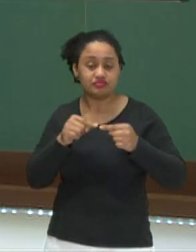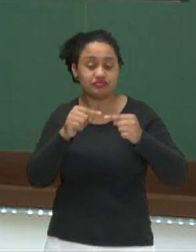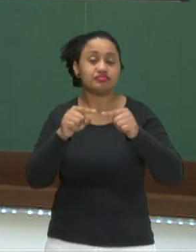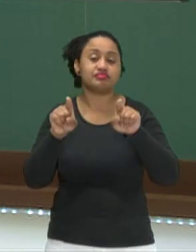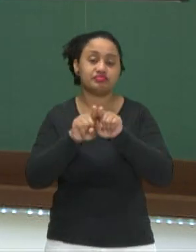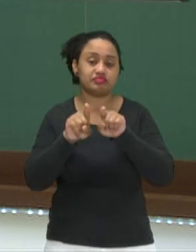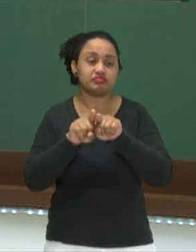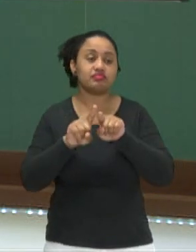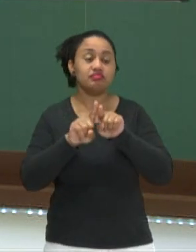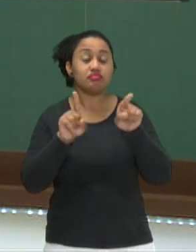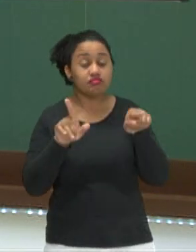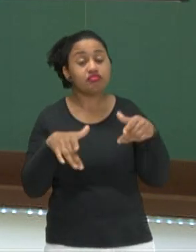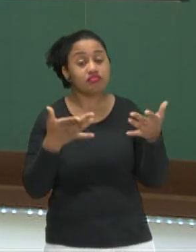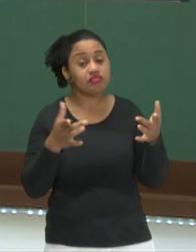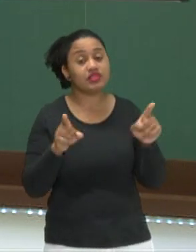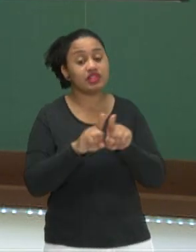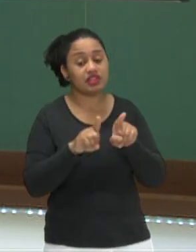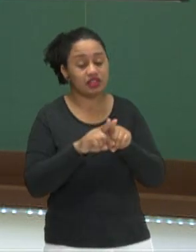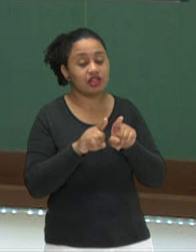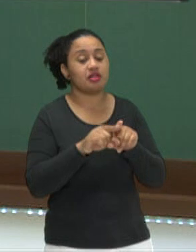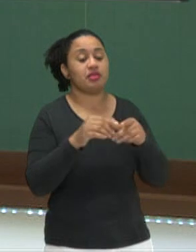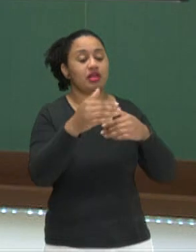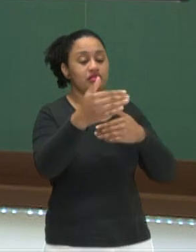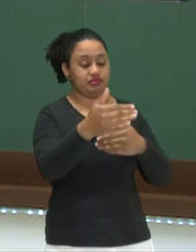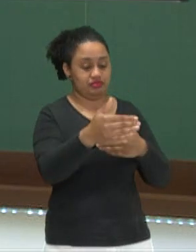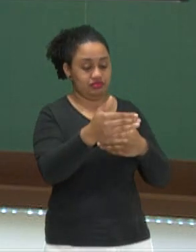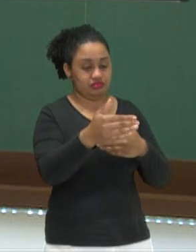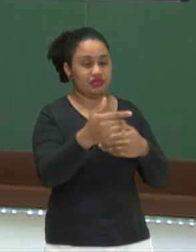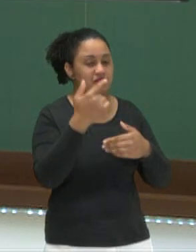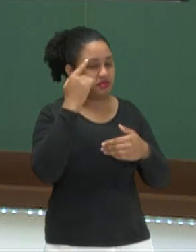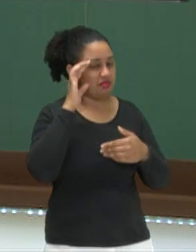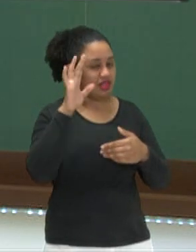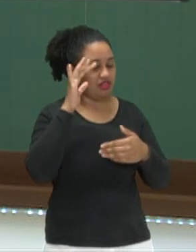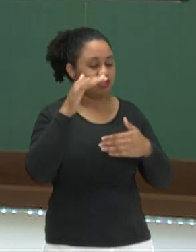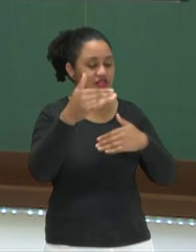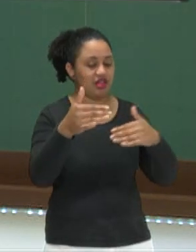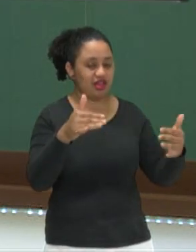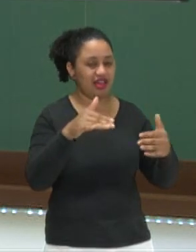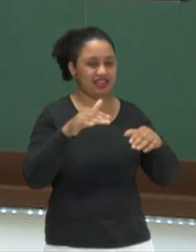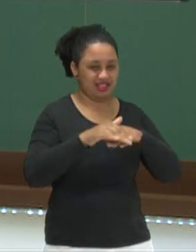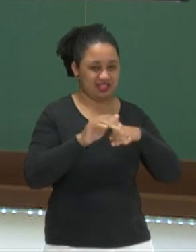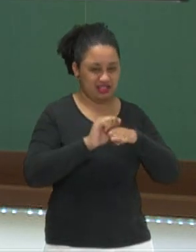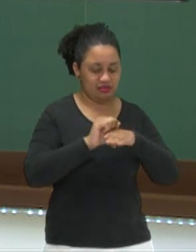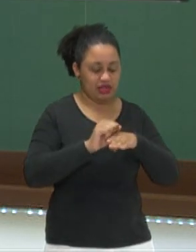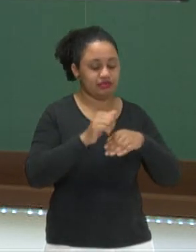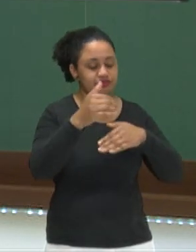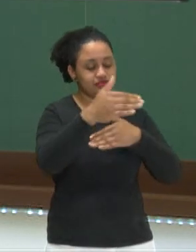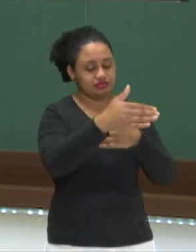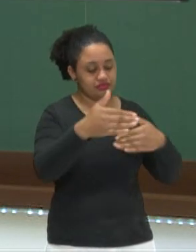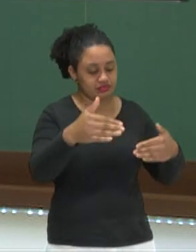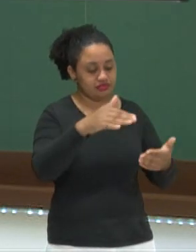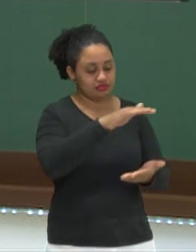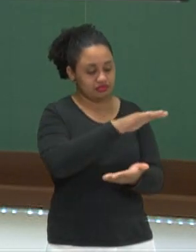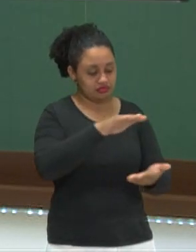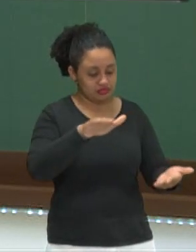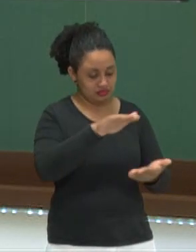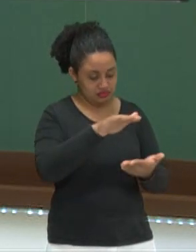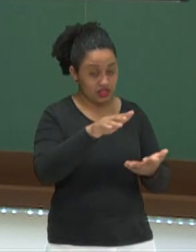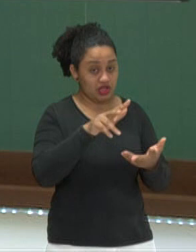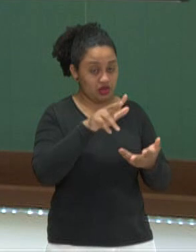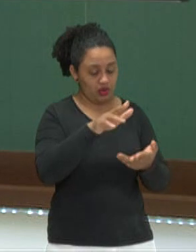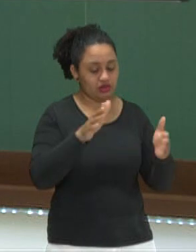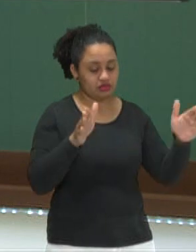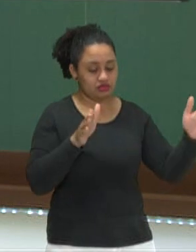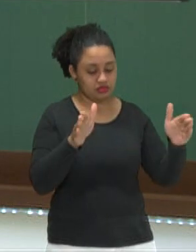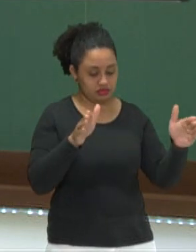maneira. Assim como o paralelepípedo. Imagine uma caixinha de sapato. Eu posso pegar a superior e a inferior,